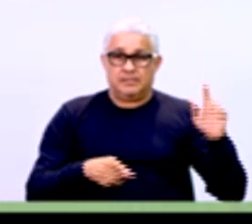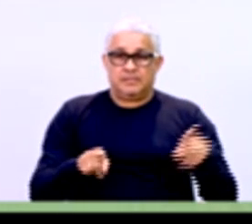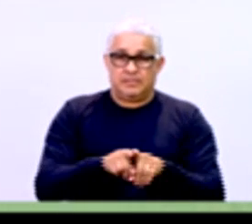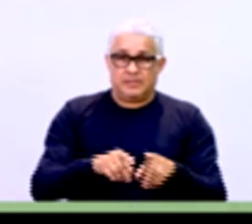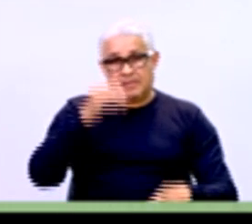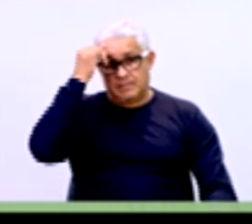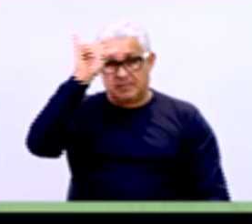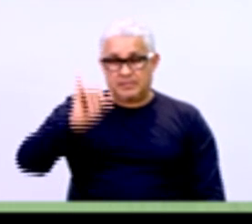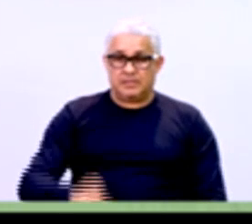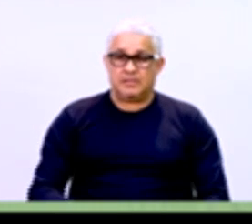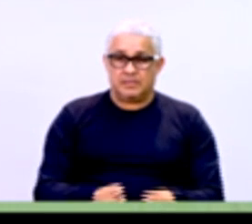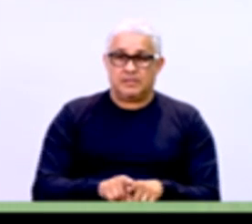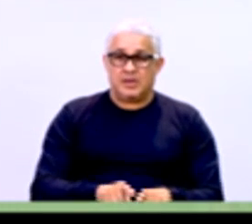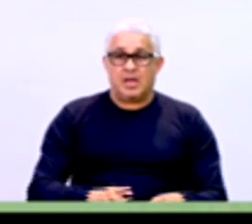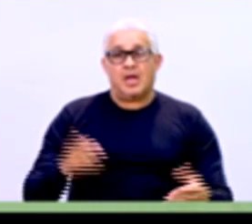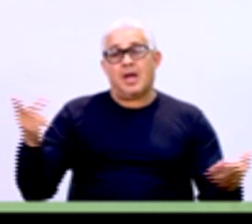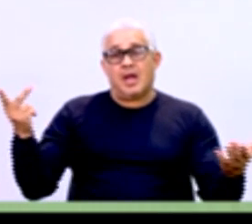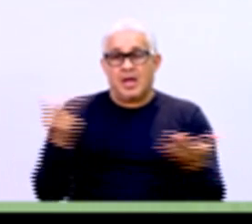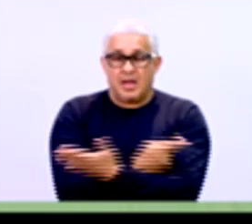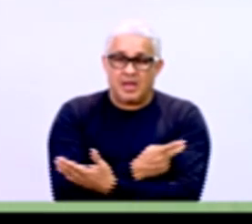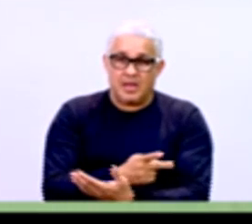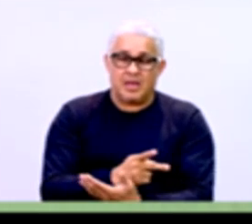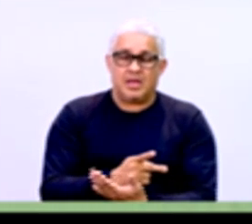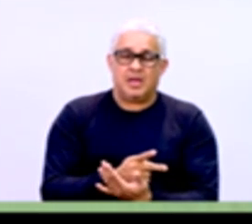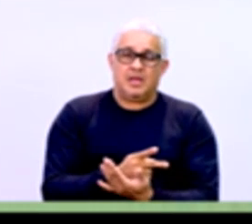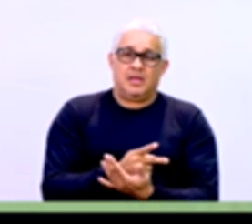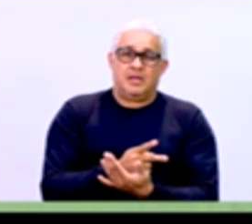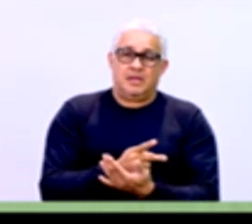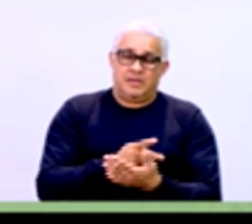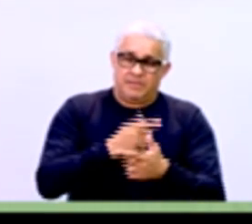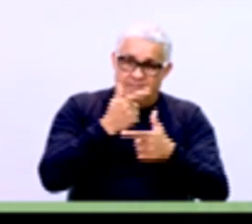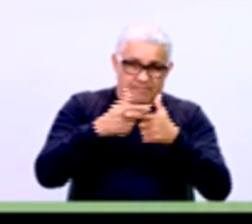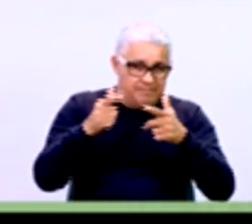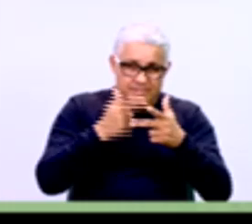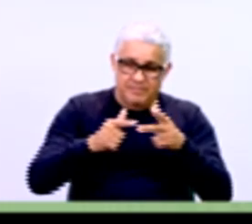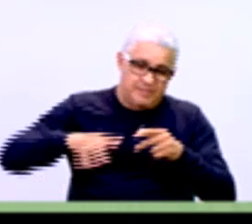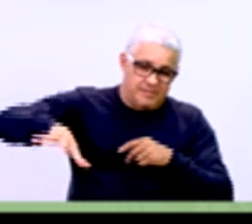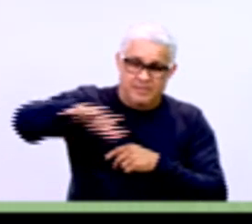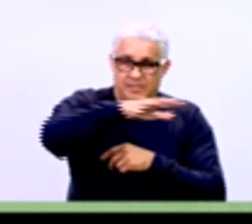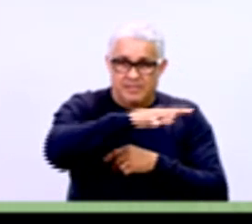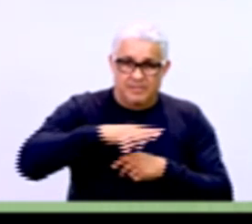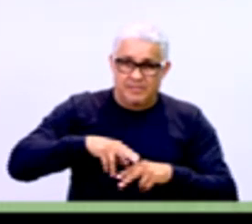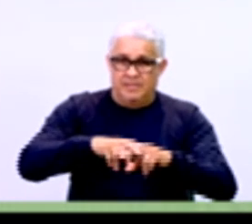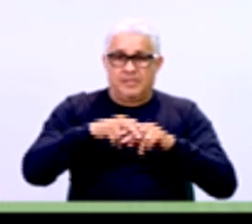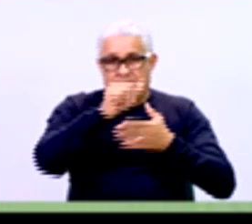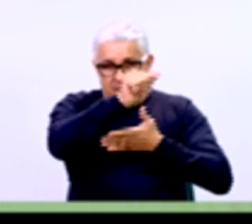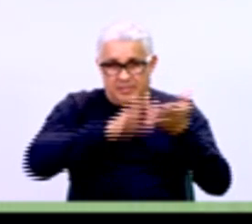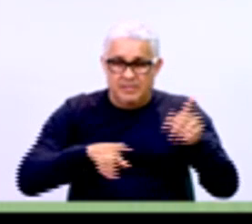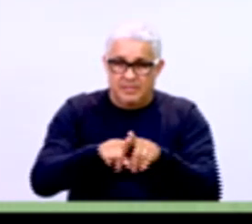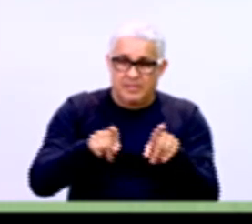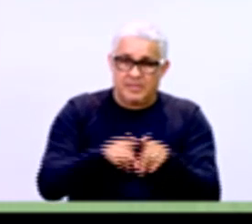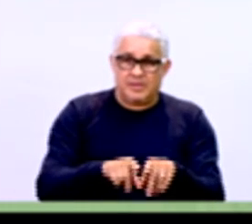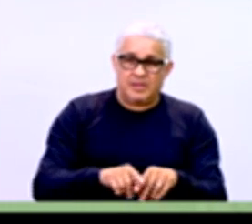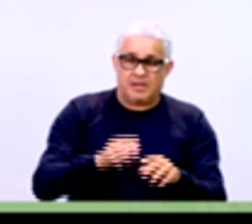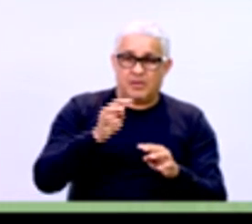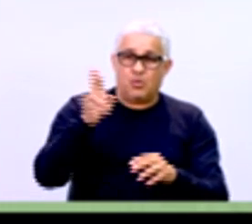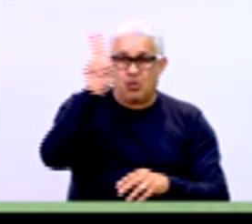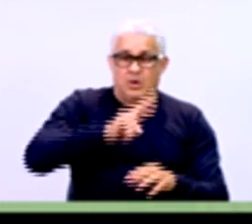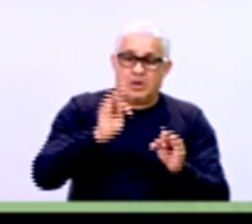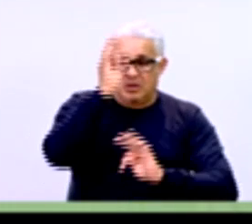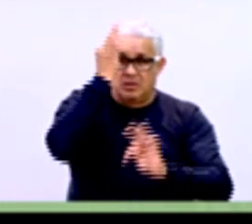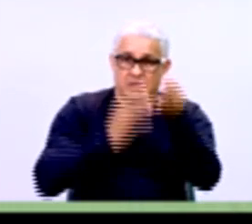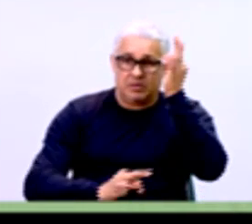Prevenir a ocorrência de danos ambientais decorrentes de suas atividades, buscando a utilização de